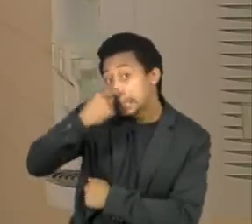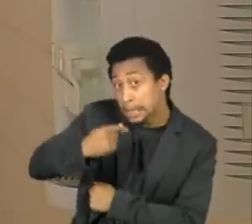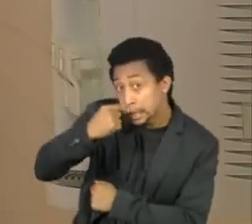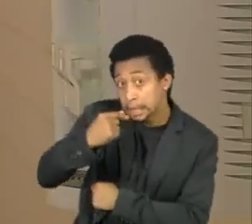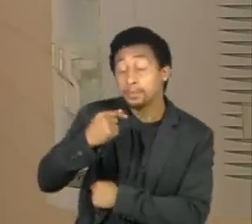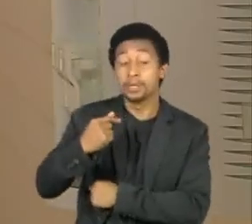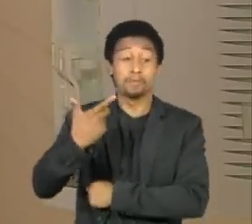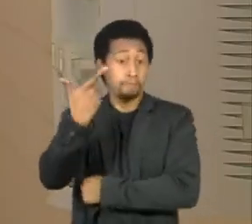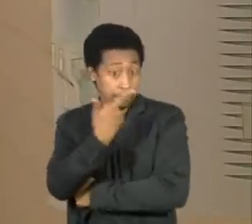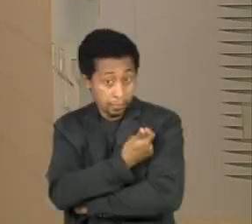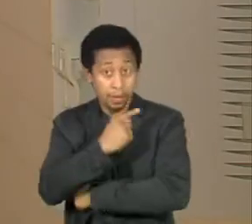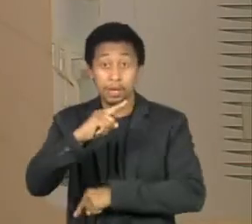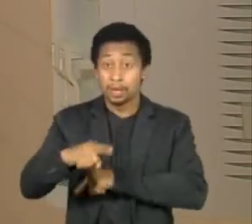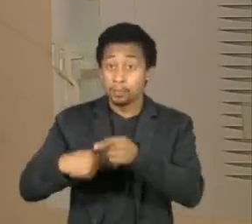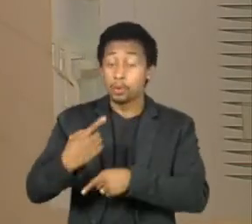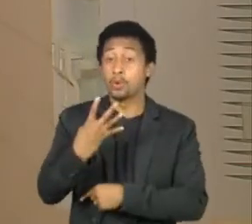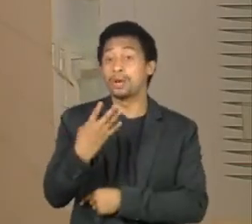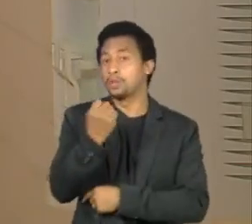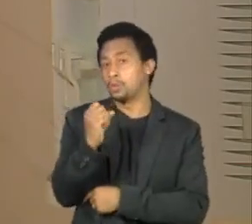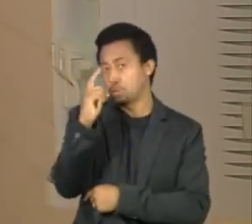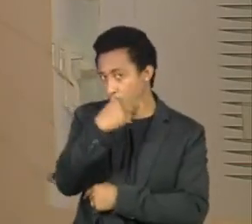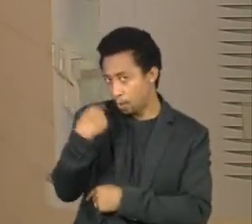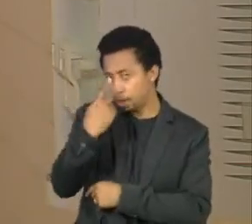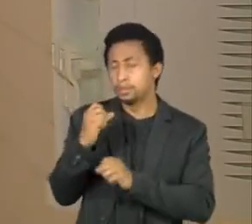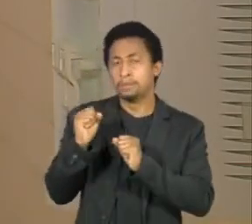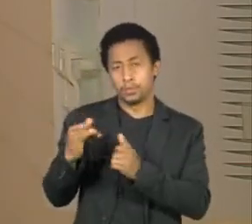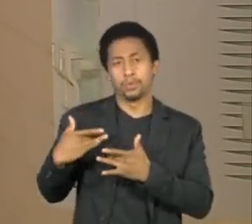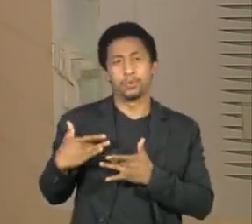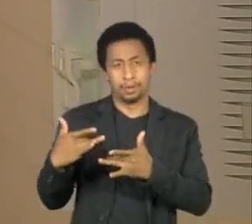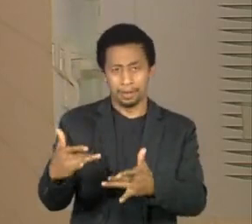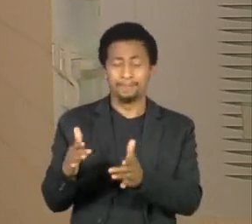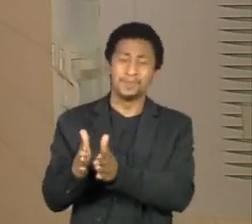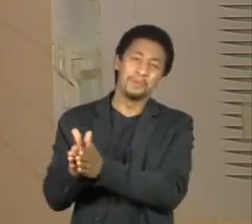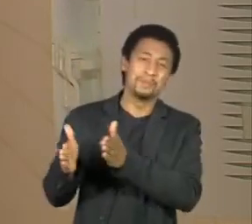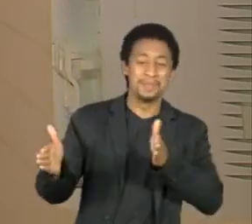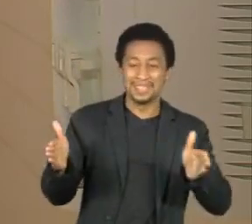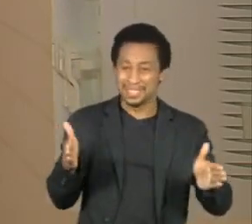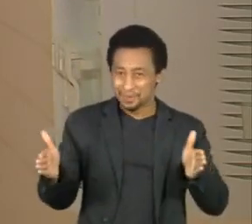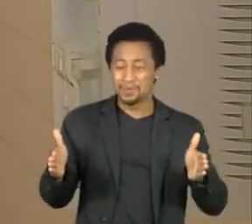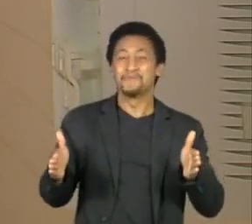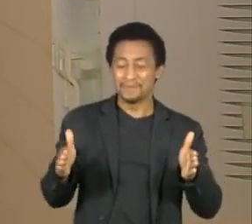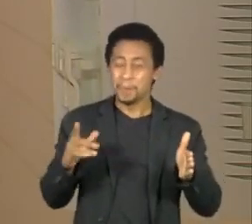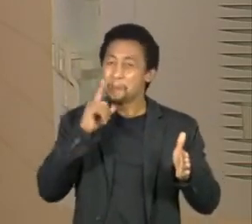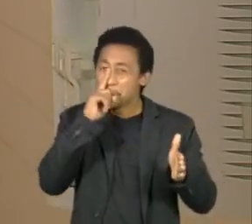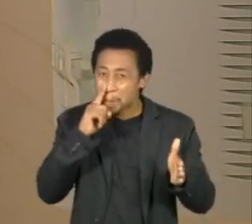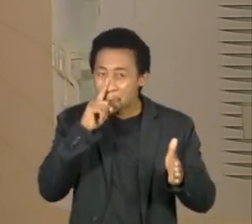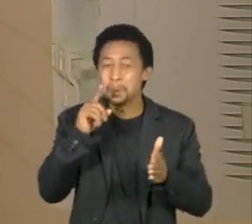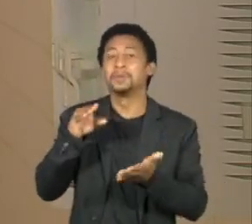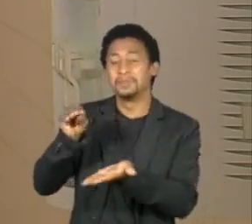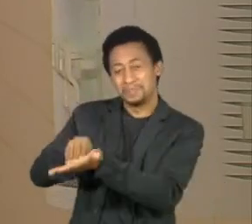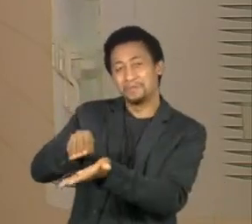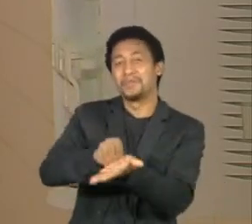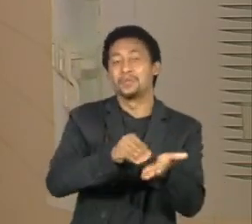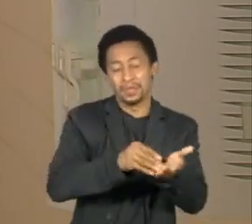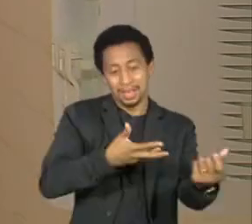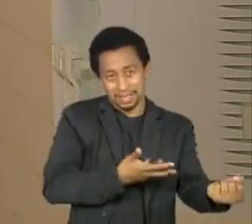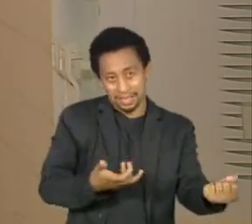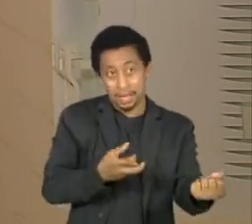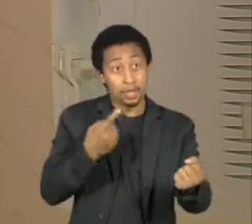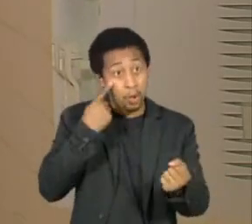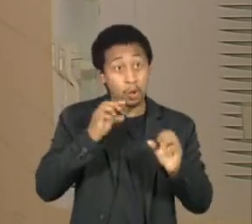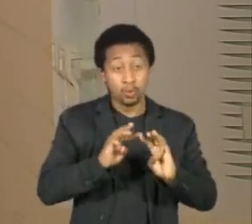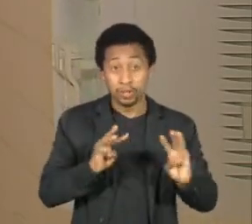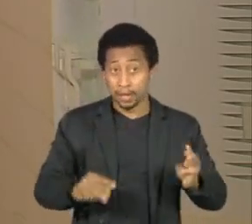também a doação não requer agendamento e tem espaçamento para garantir a segurança dos voluntários mais informações no site